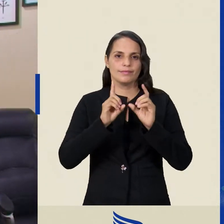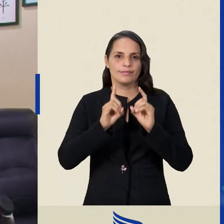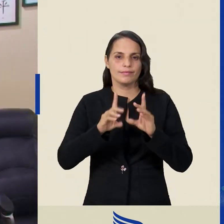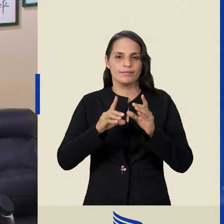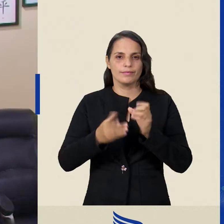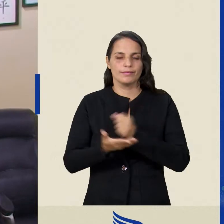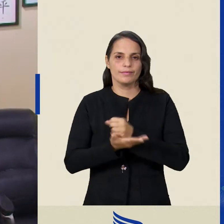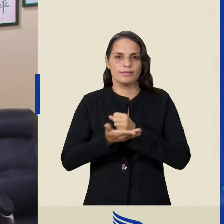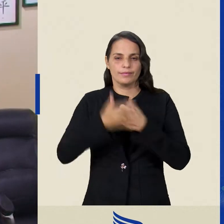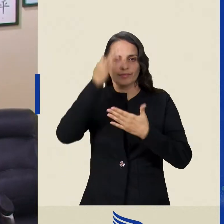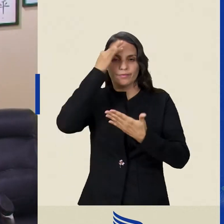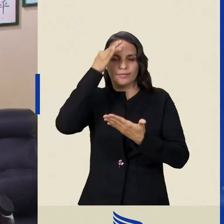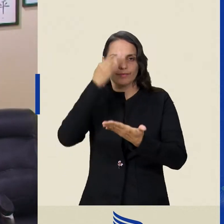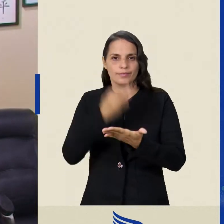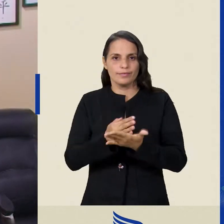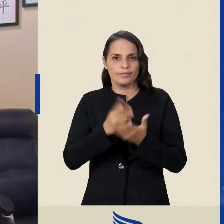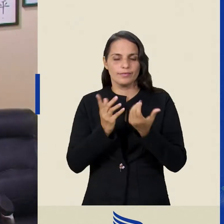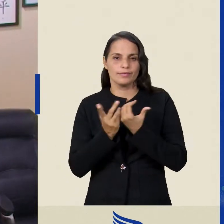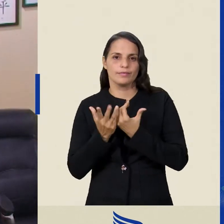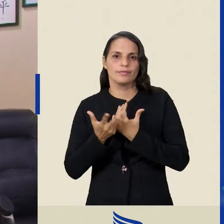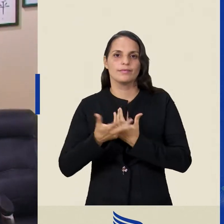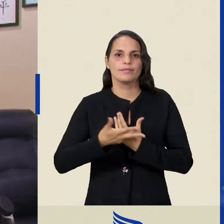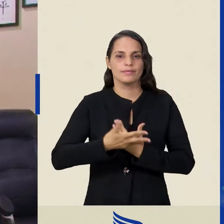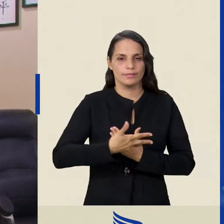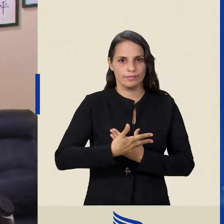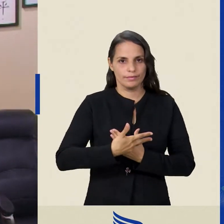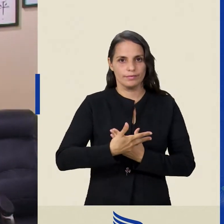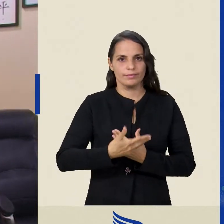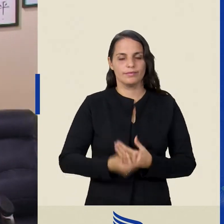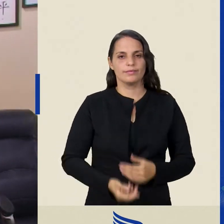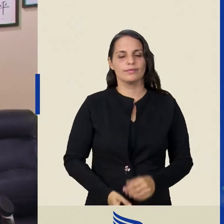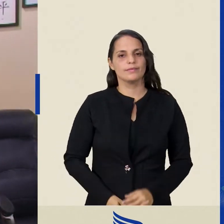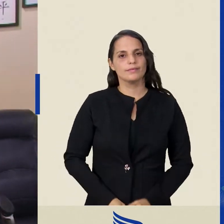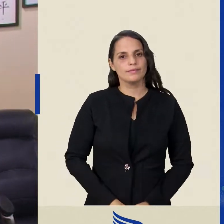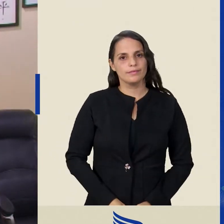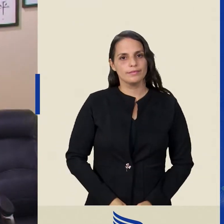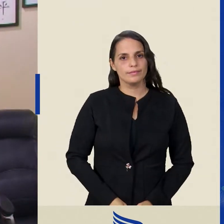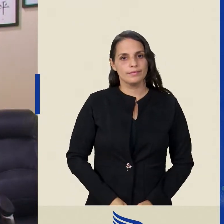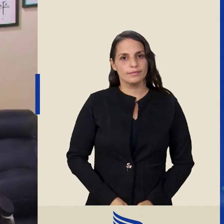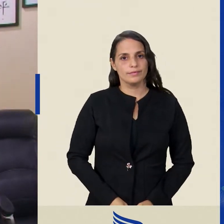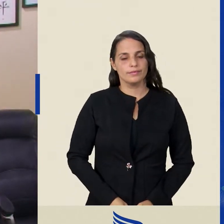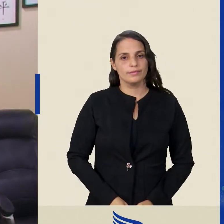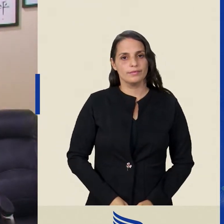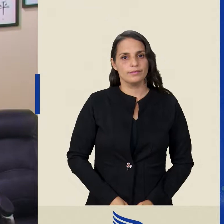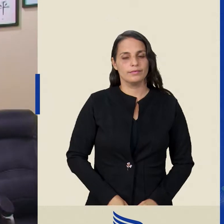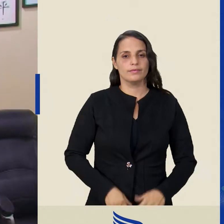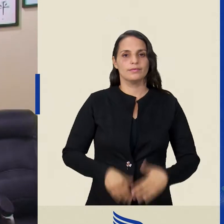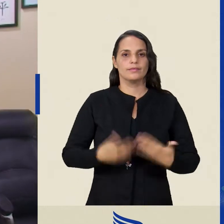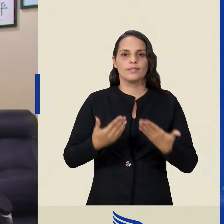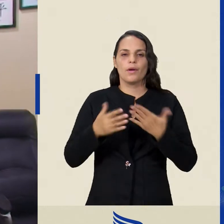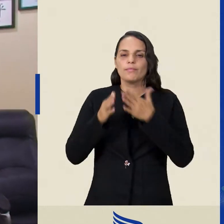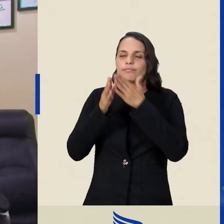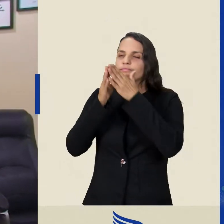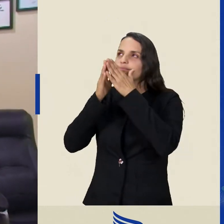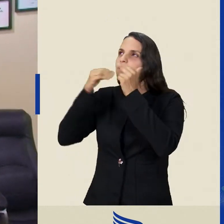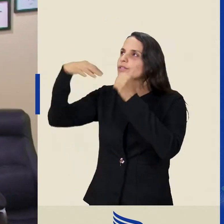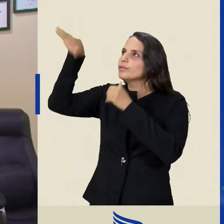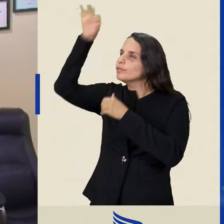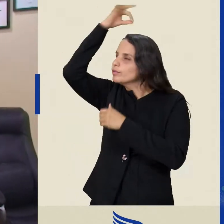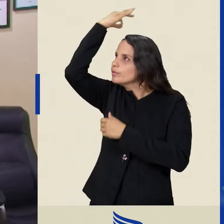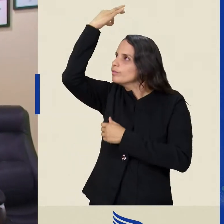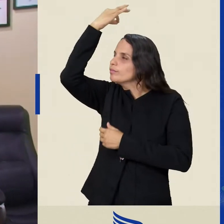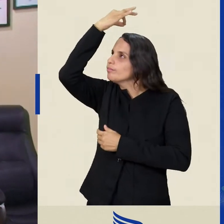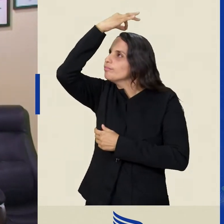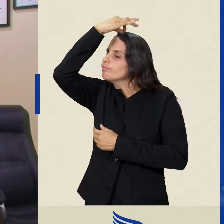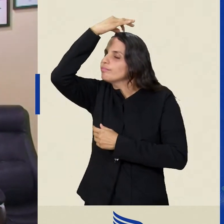da Igreja Adventista do Sétimo Dia, Movimento de Reforma. Oramos para que o Espírito de Deus